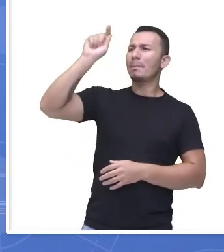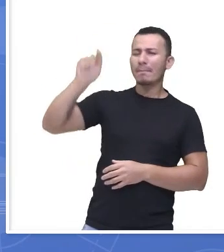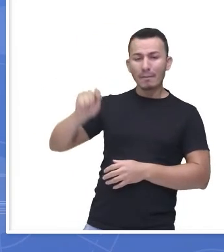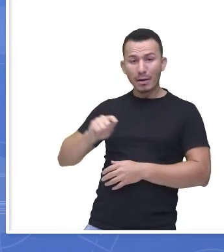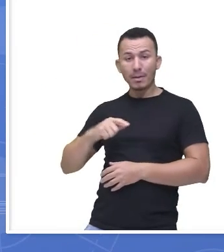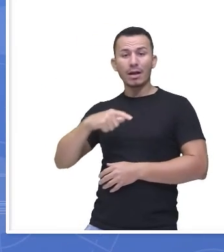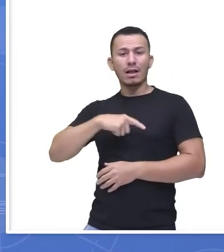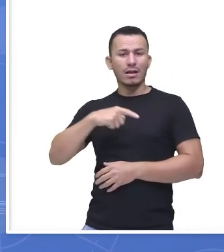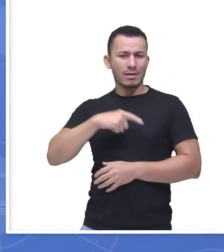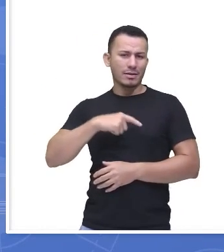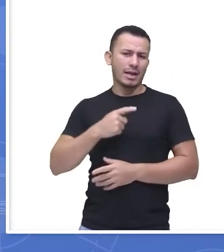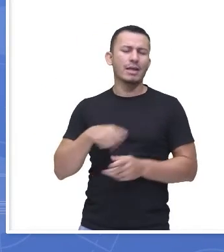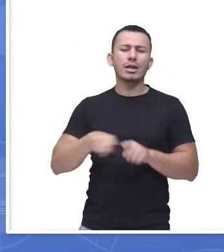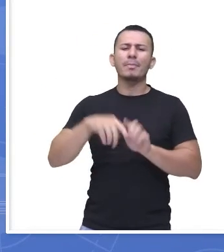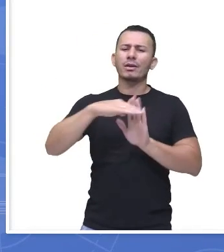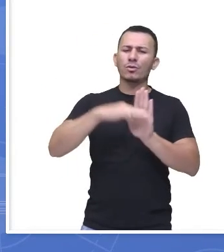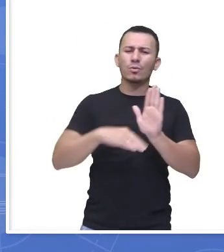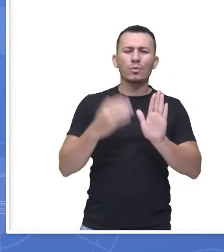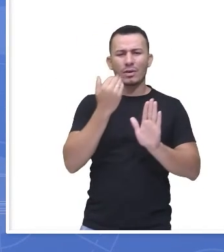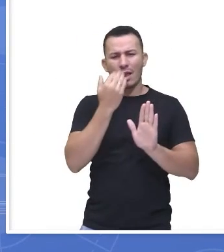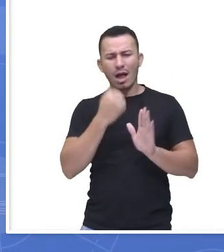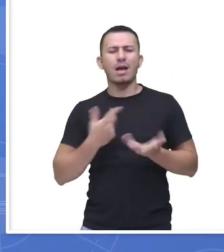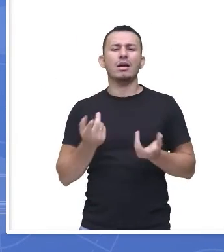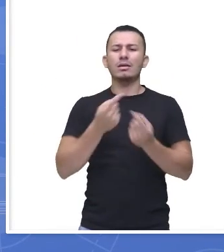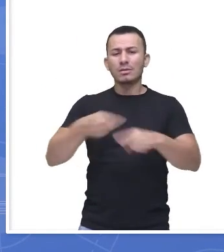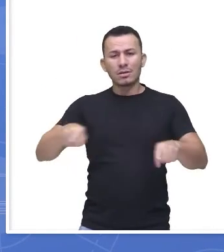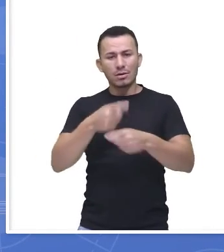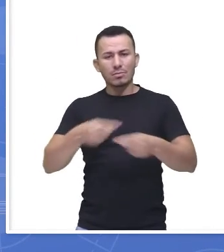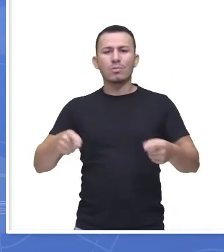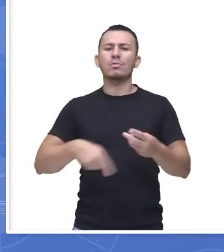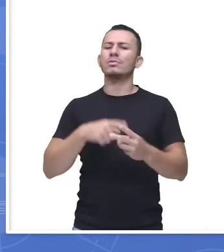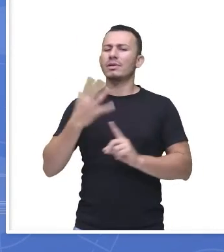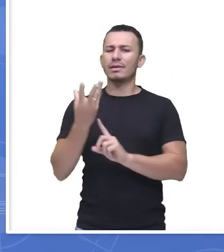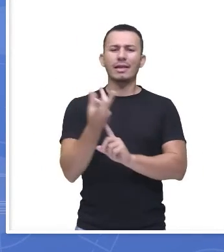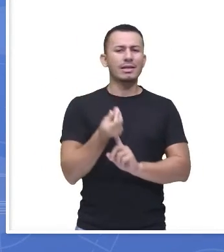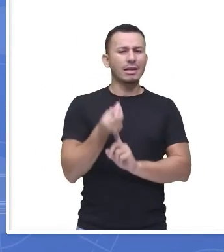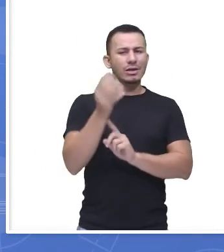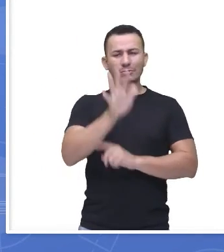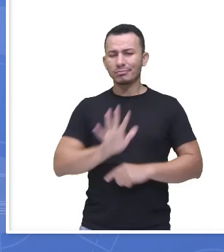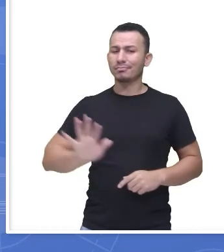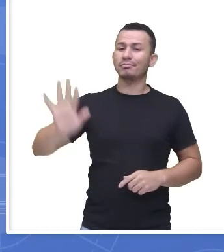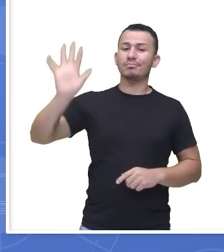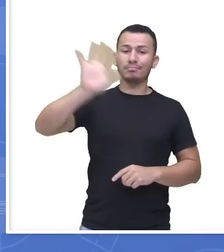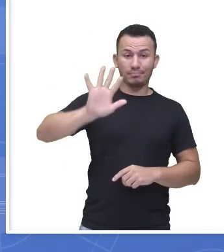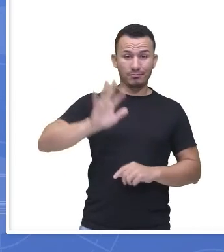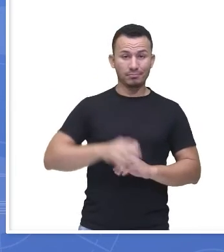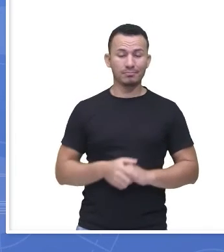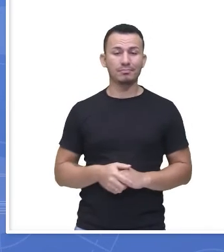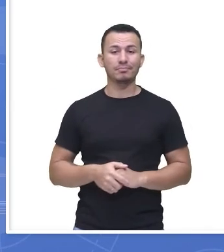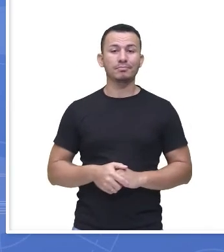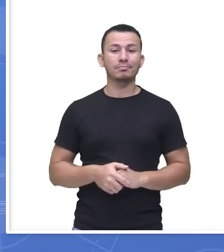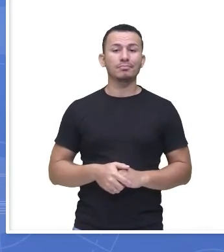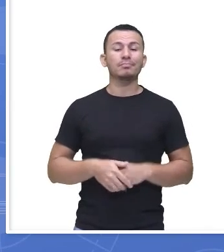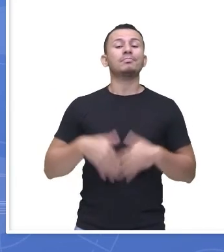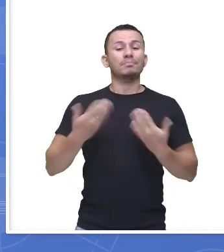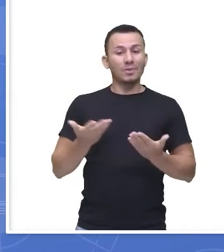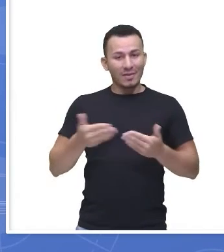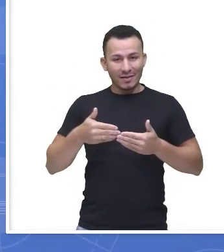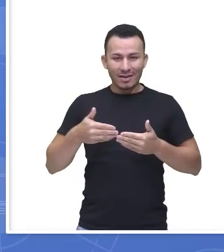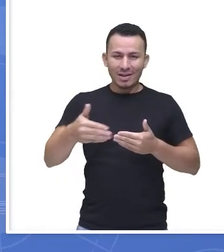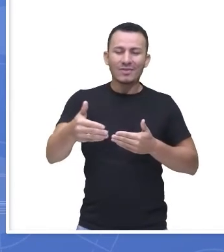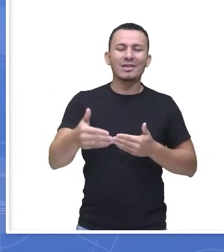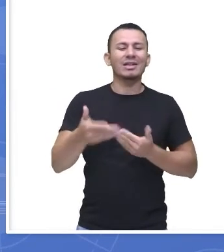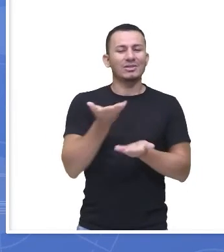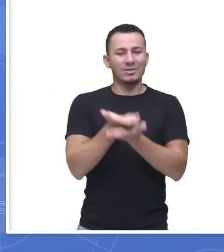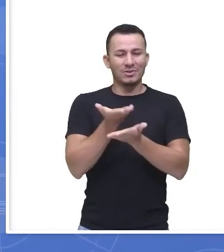questão tanto da culinária como da música, né, das artes em geral, tá bom? Muito bem, vamos aí ficar com o